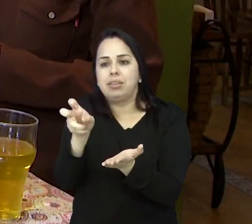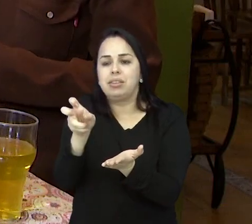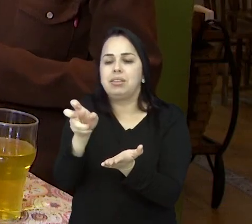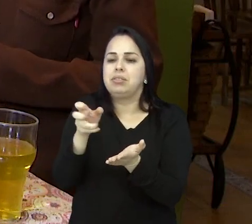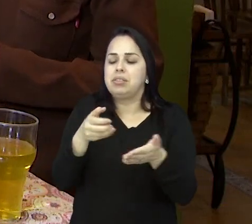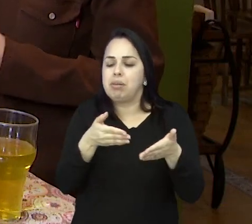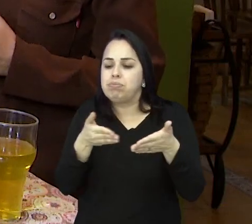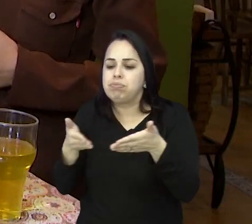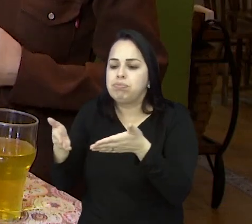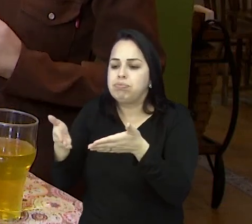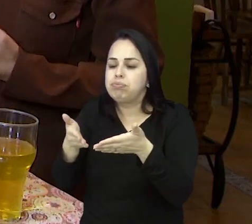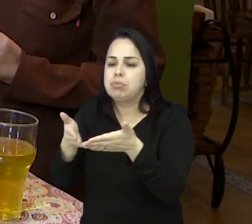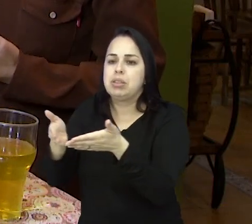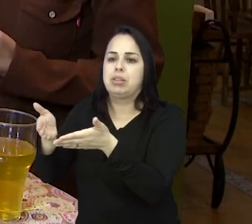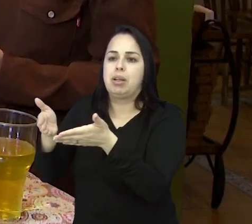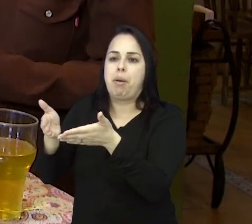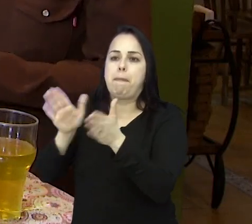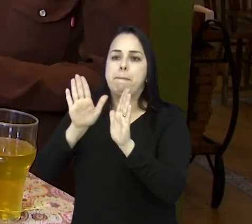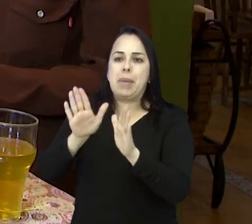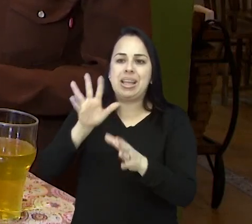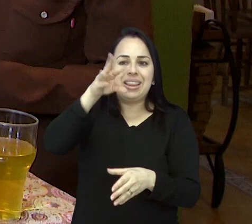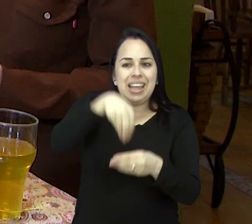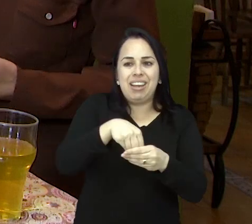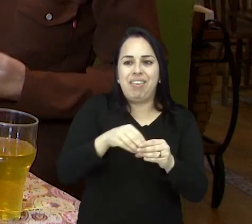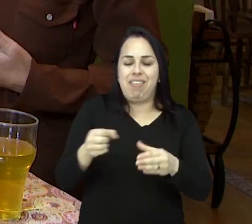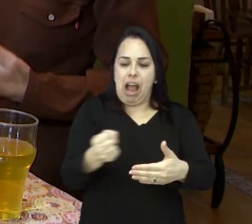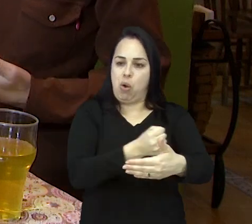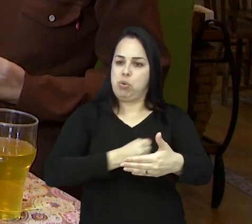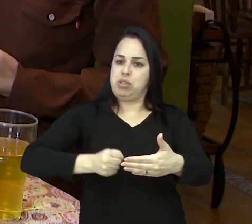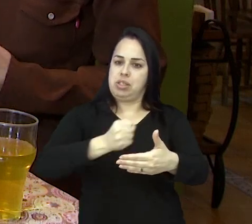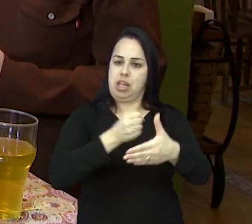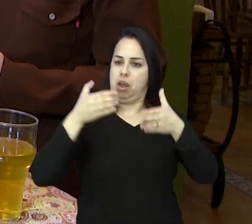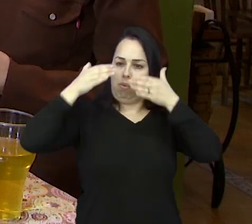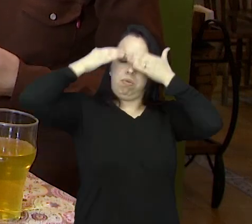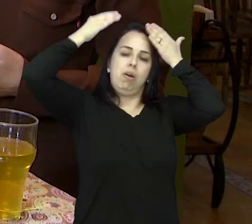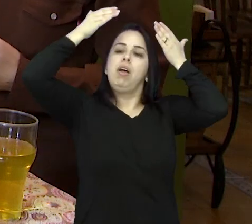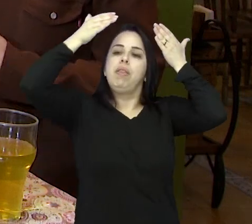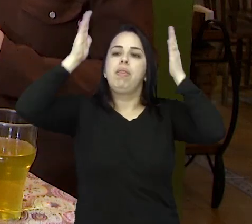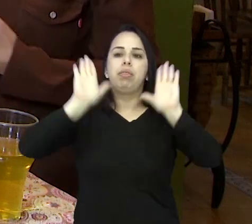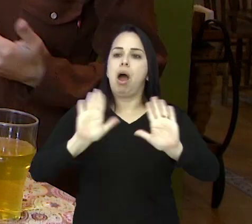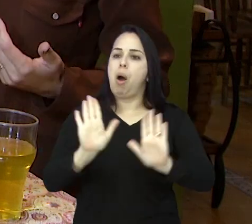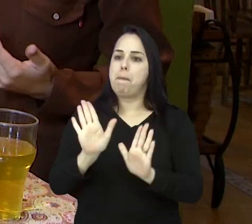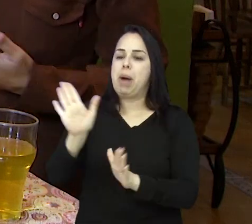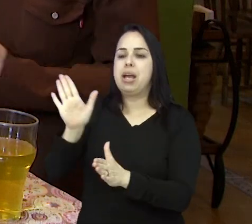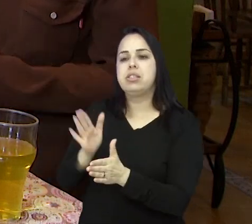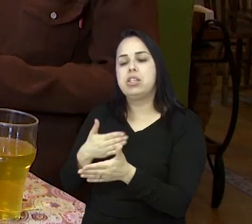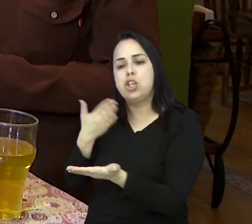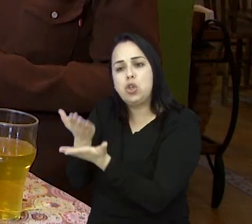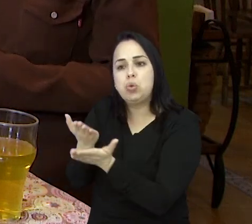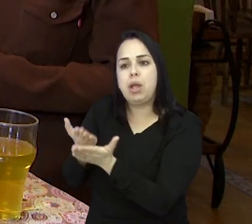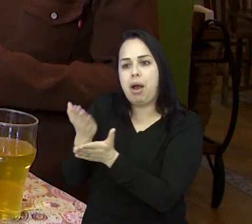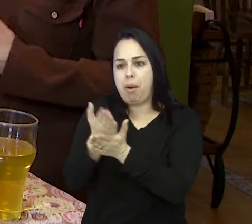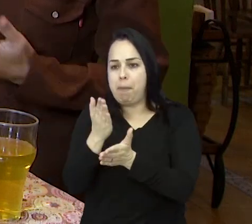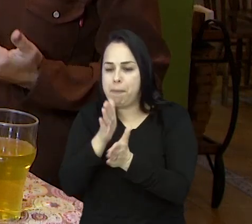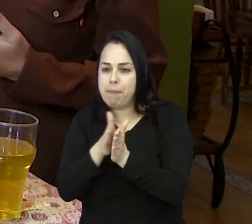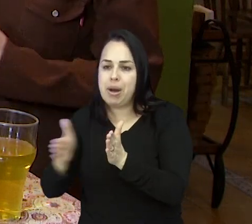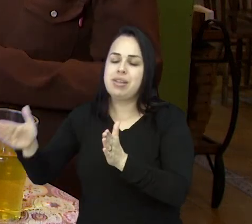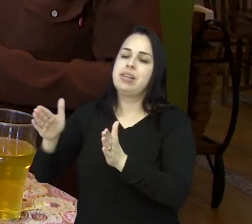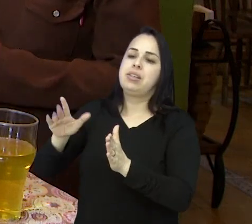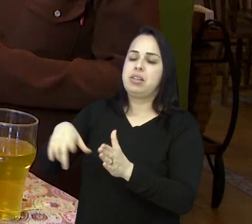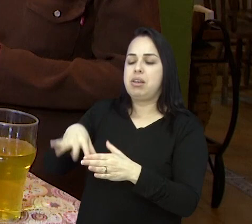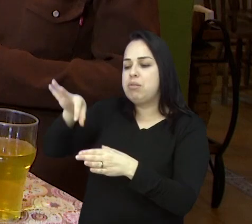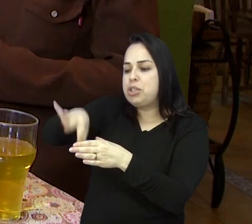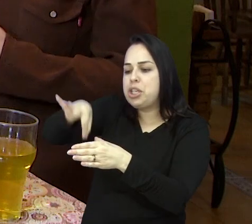da gastronomia, mas não da gastronomia dentro da cozinha, né, como chefe. Mas sim estudar esses processos, e aí o chá me